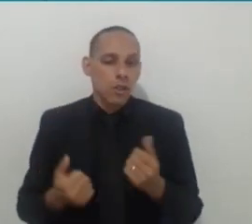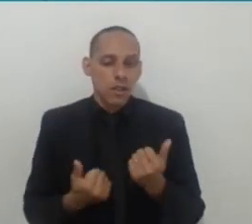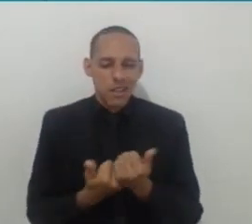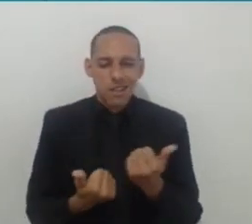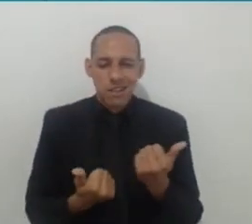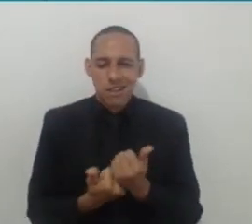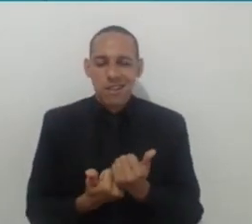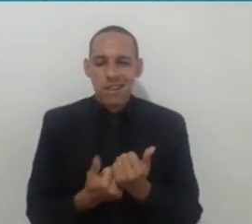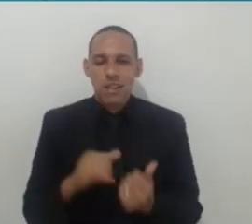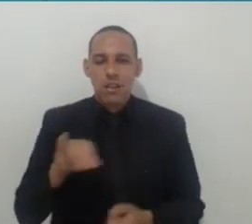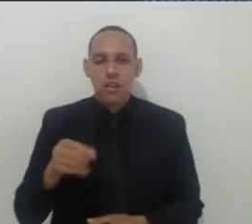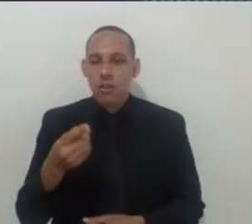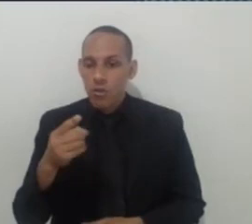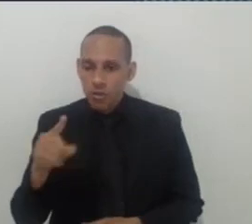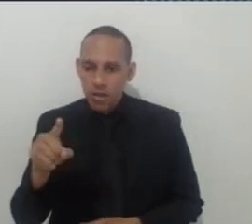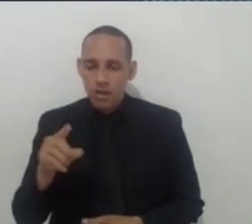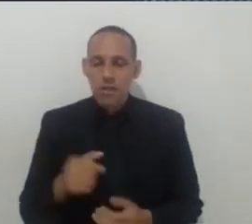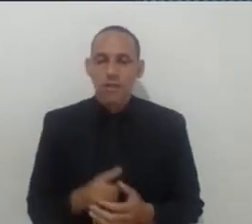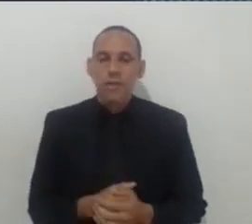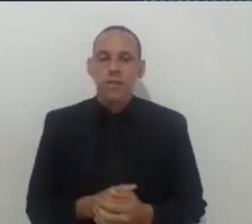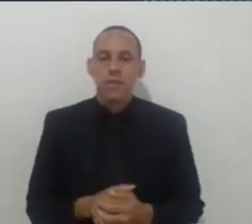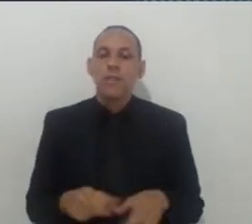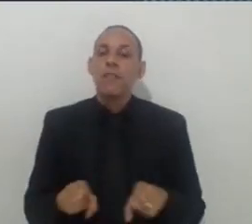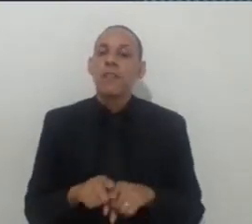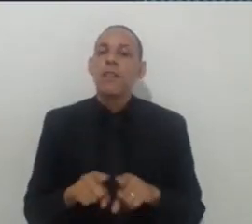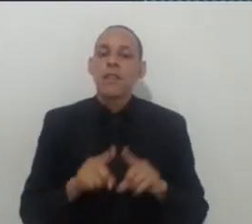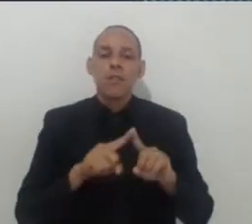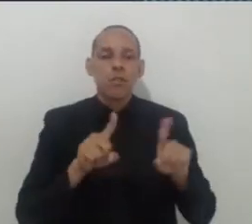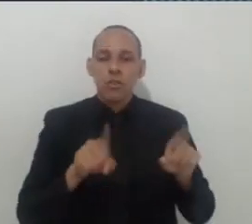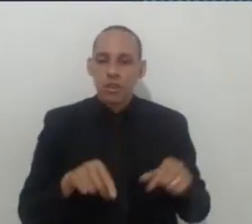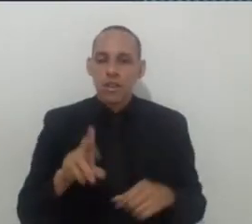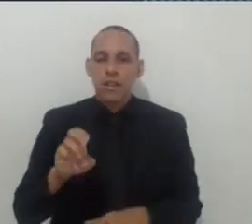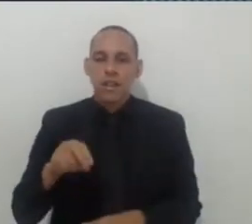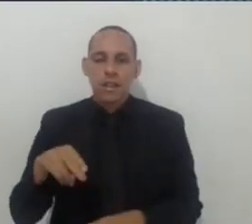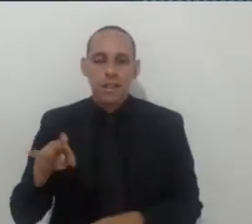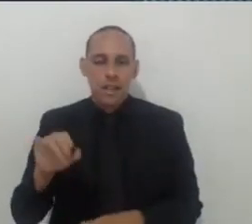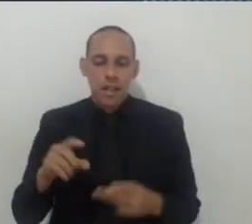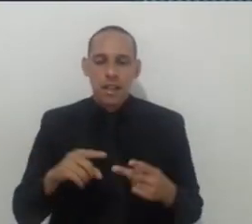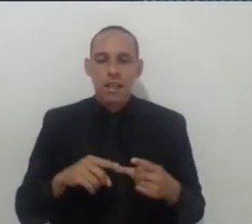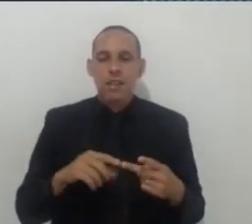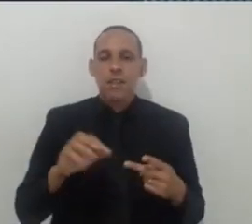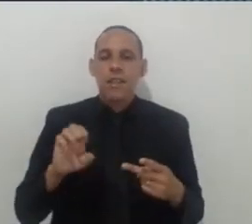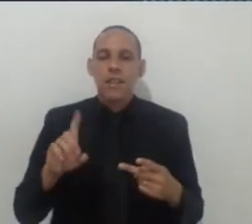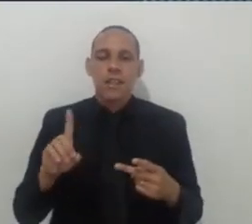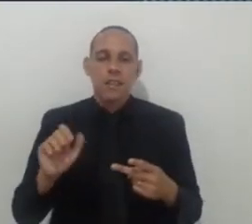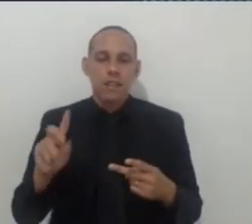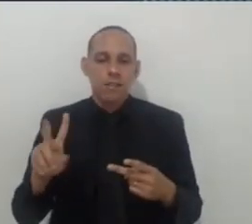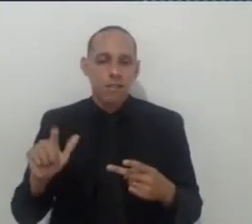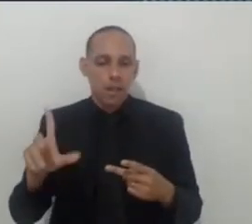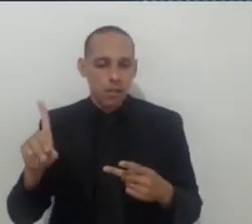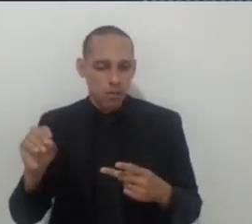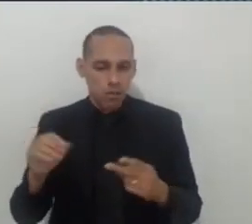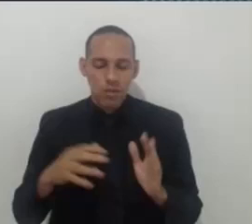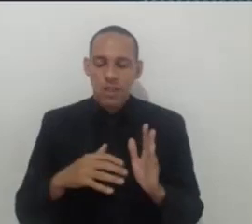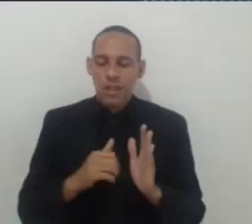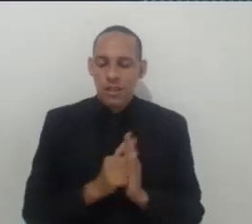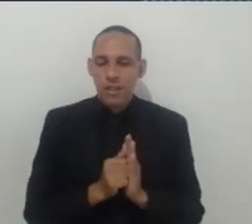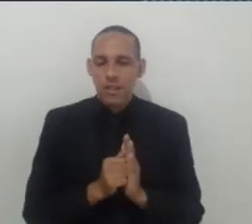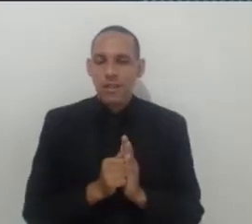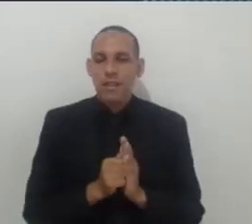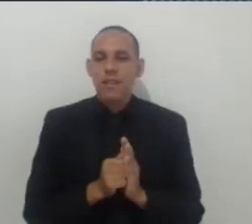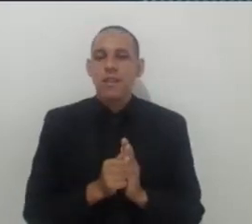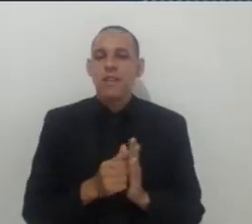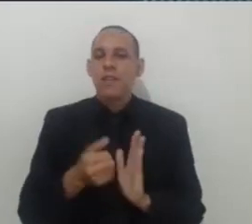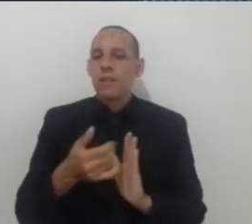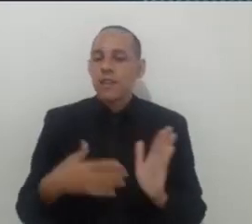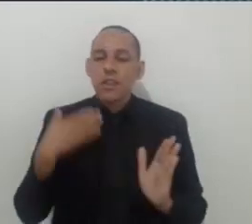presidência, João Afonso Pordeus, e os servidores Renato Furtado e Edivaldo Araújo. Registrando-se a sequência dos juízes de